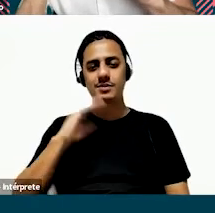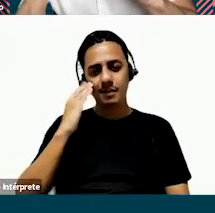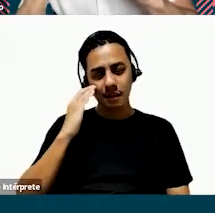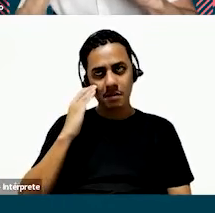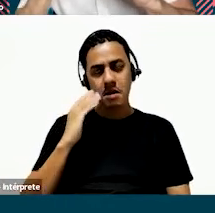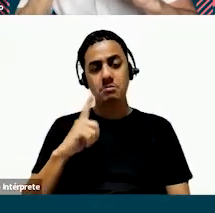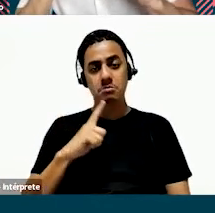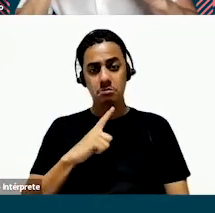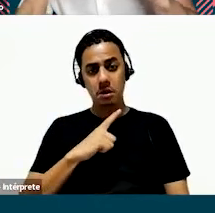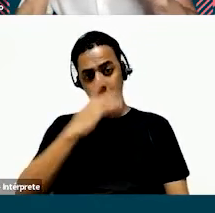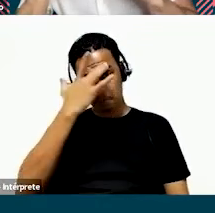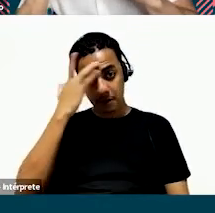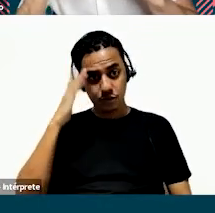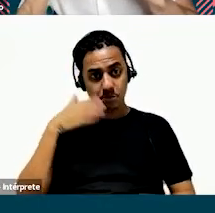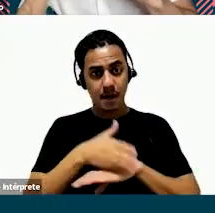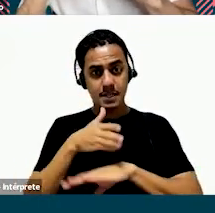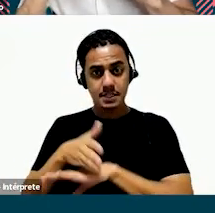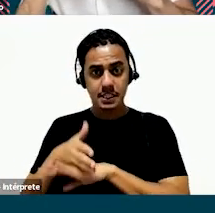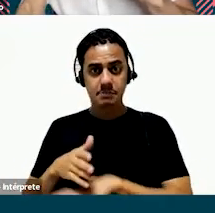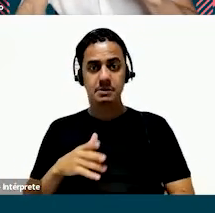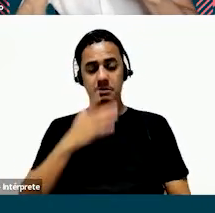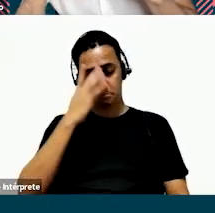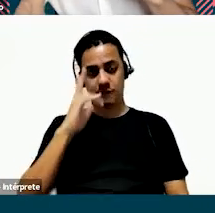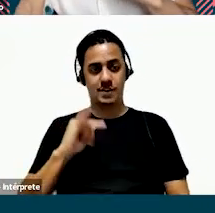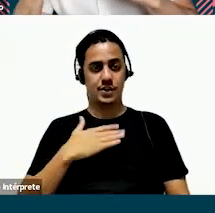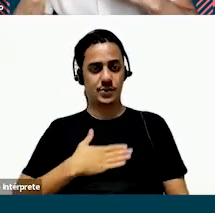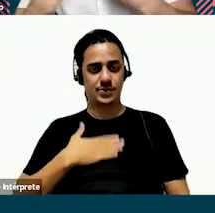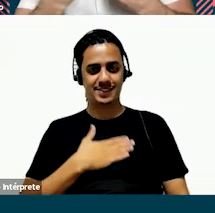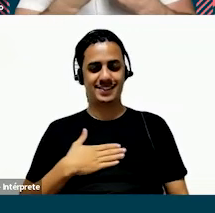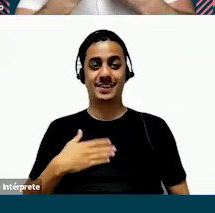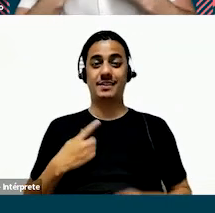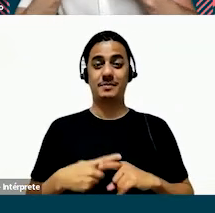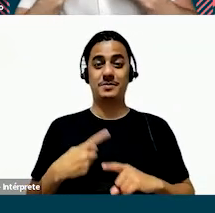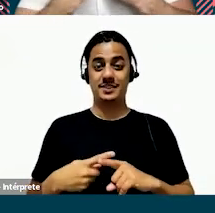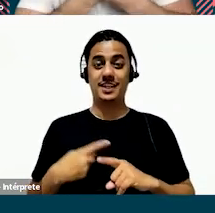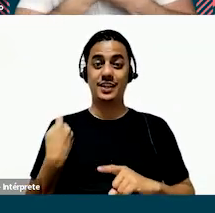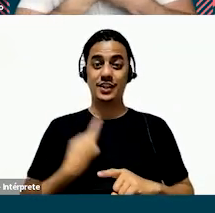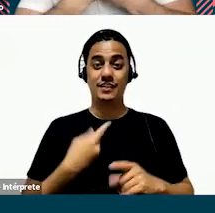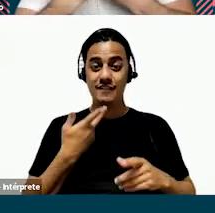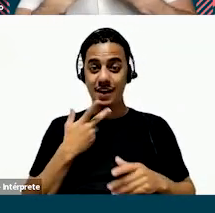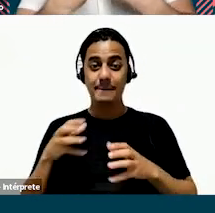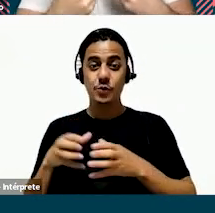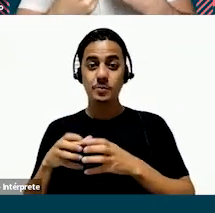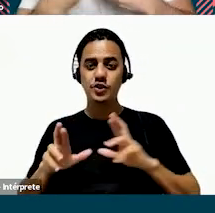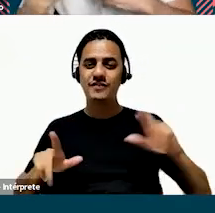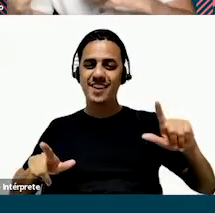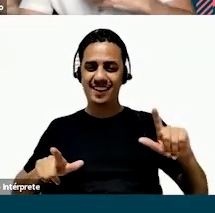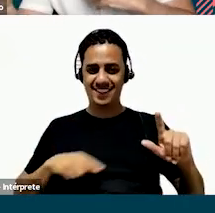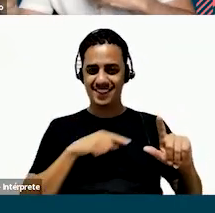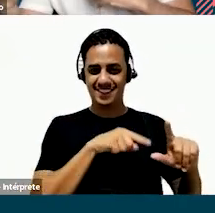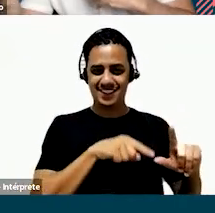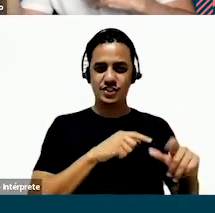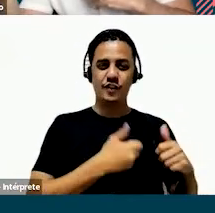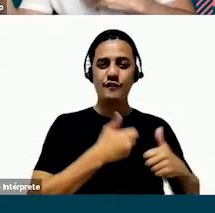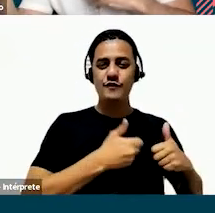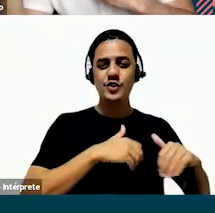para a gente entender se ia ter esse match de público, se as pessoas iriam gostar, porque a gente está falando de um público diferente